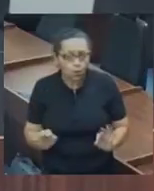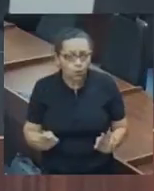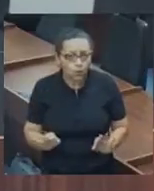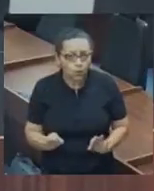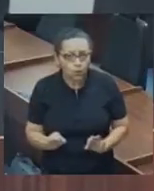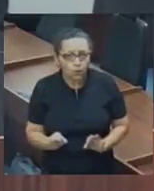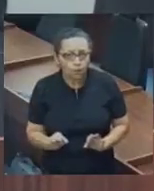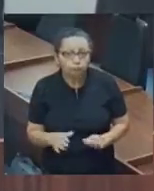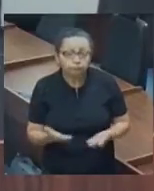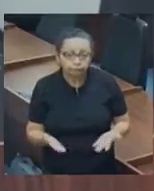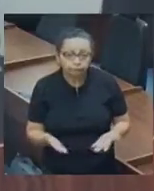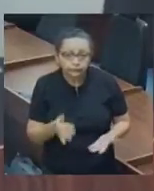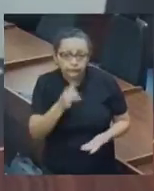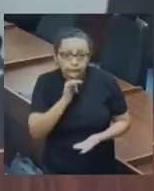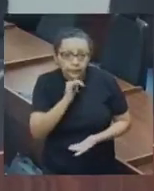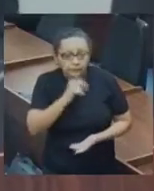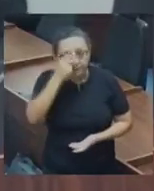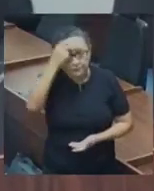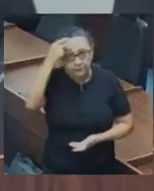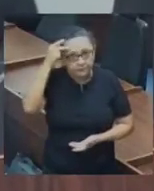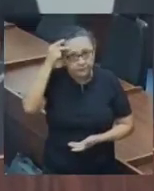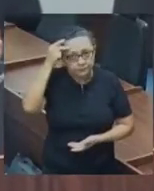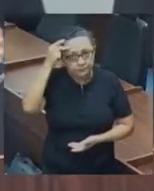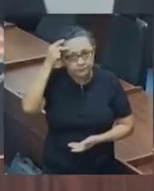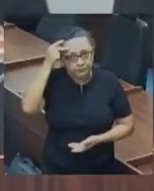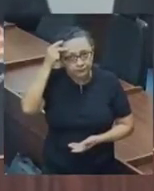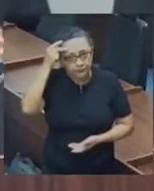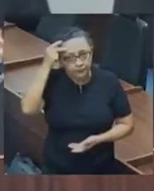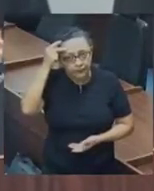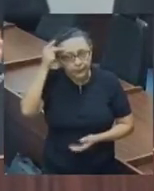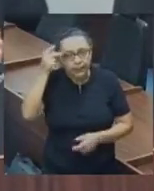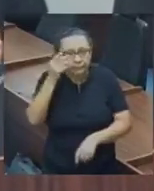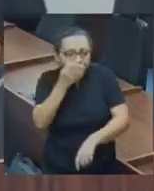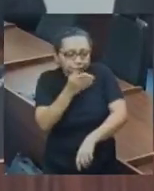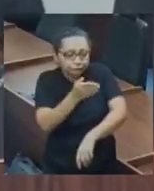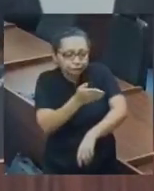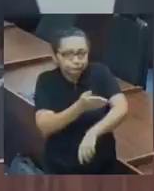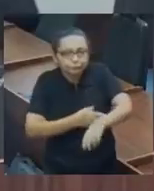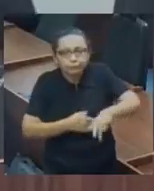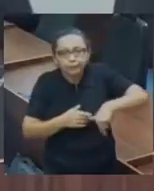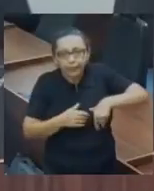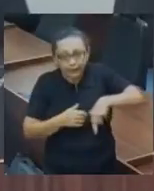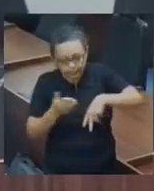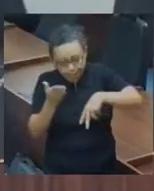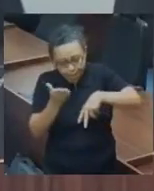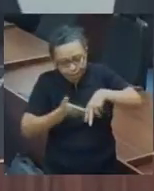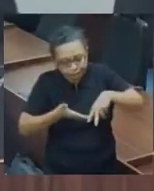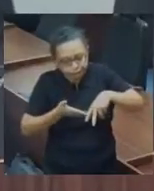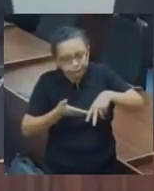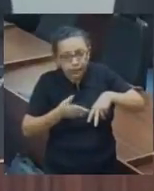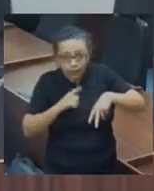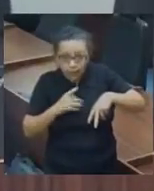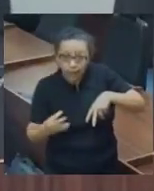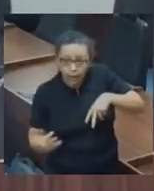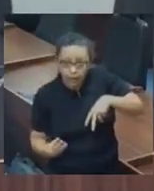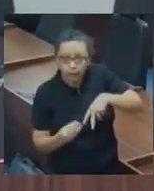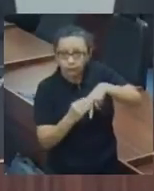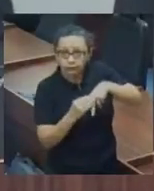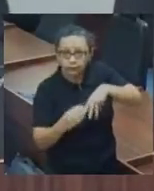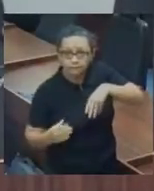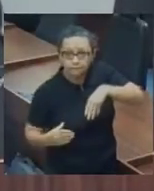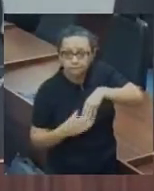ea pessoa que é amputada de uma das pernas mas tem uma prótese